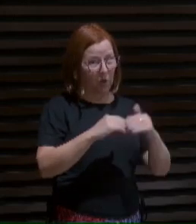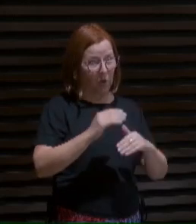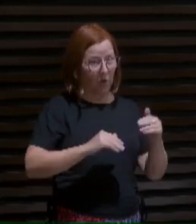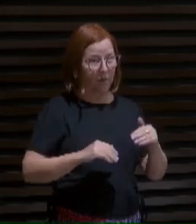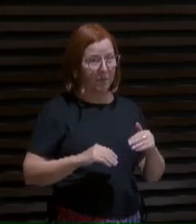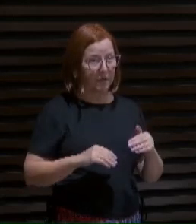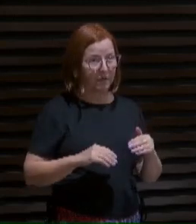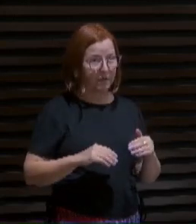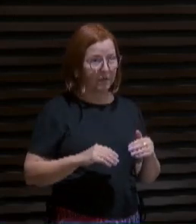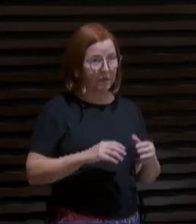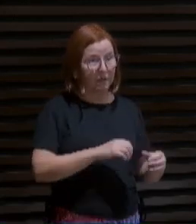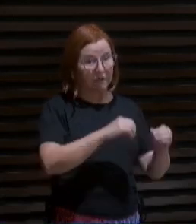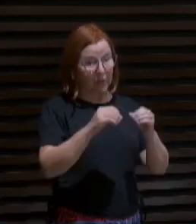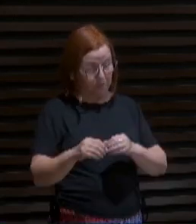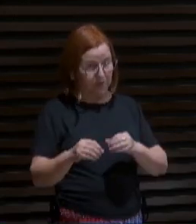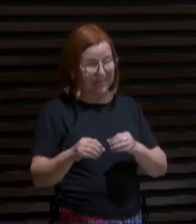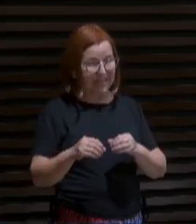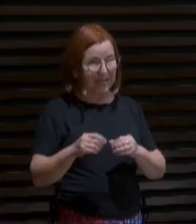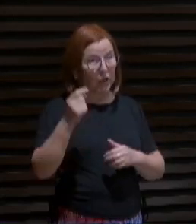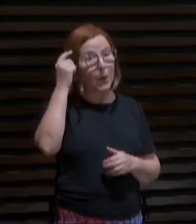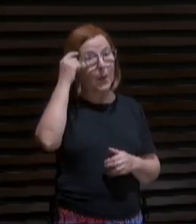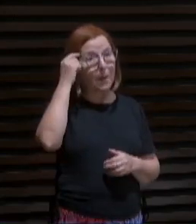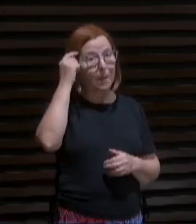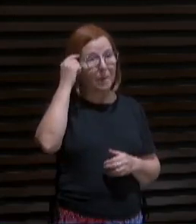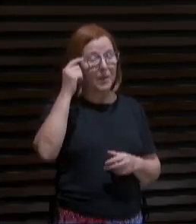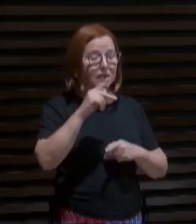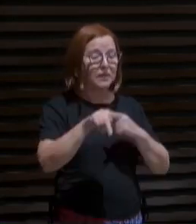sistema do pensamento das pessoas, vai desconectar.